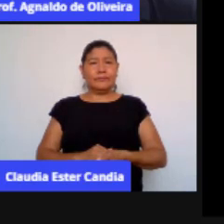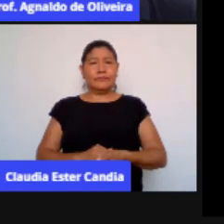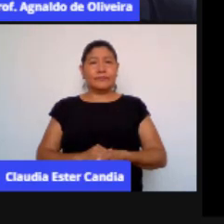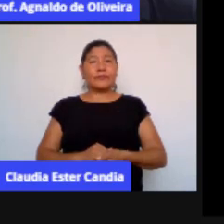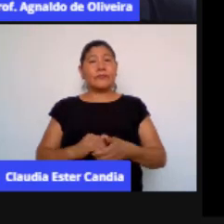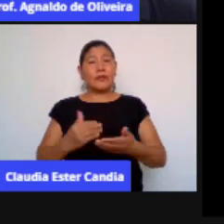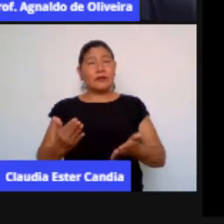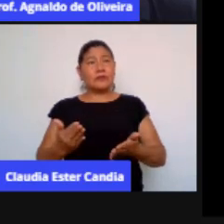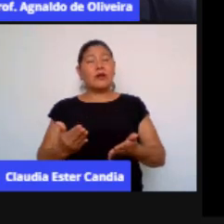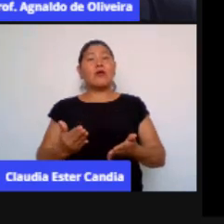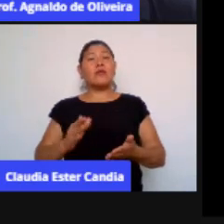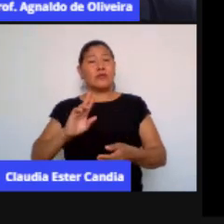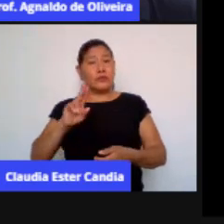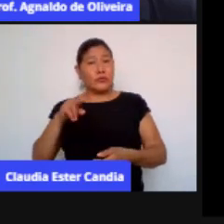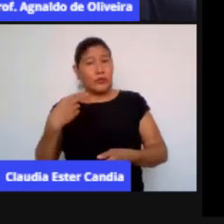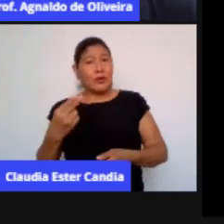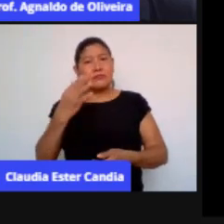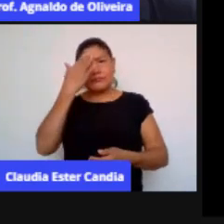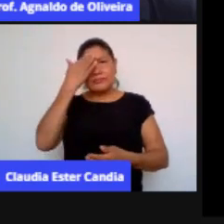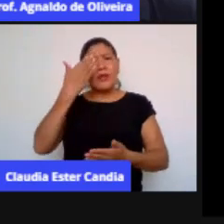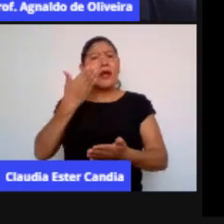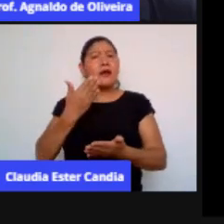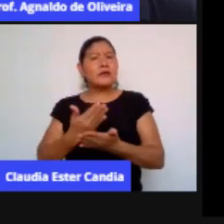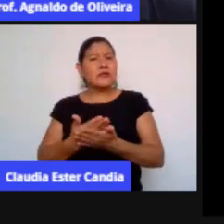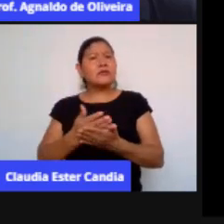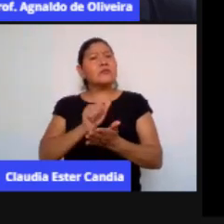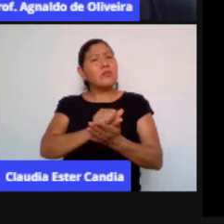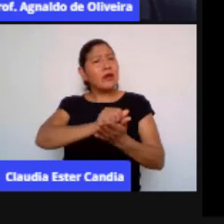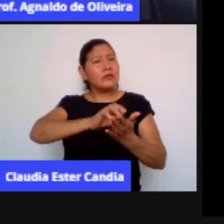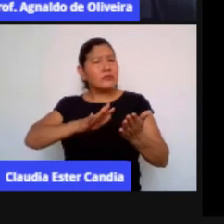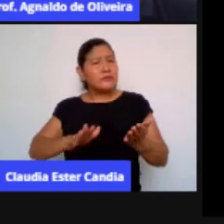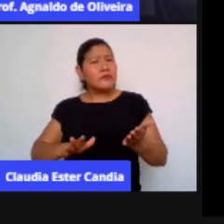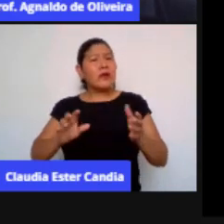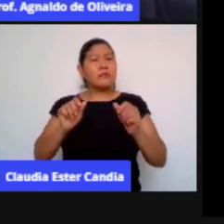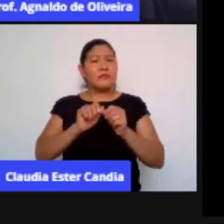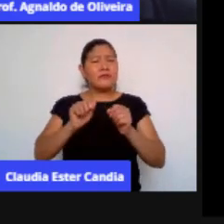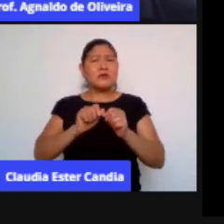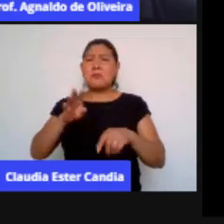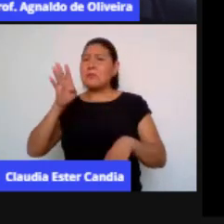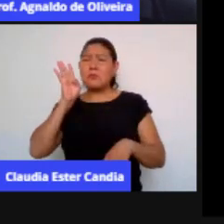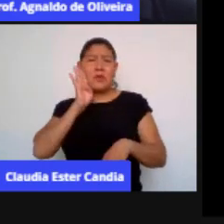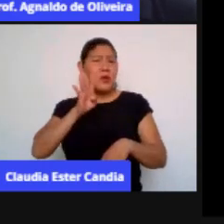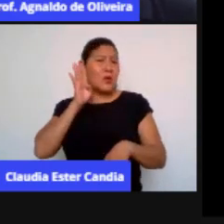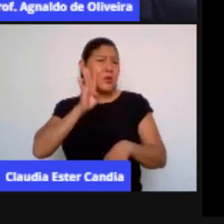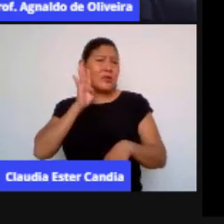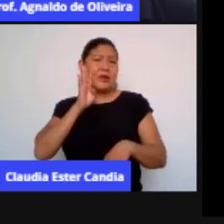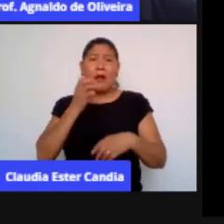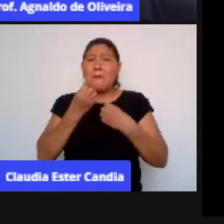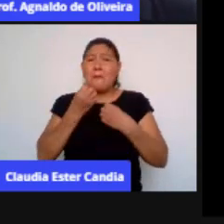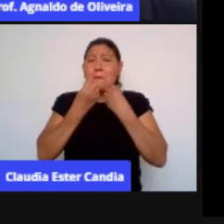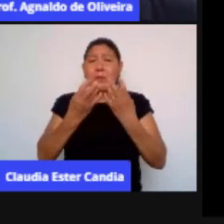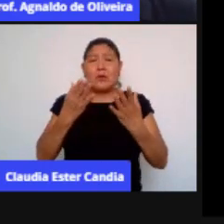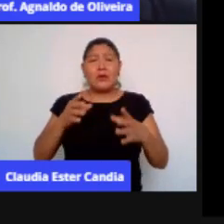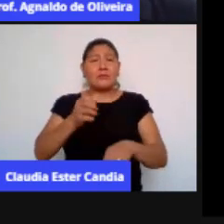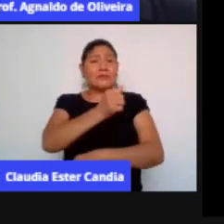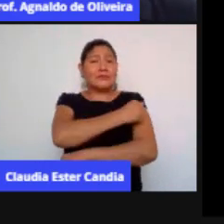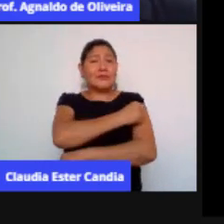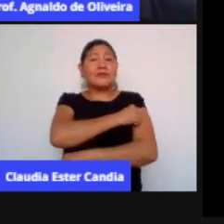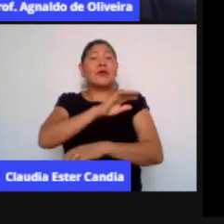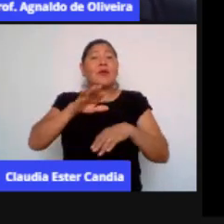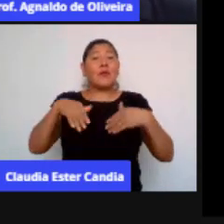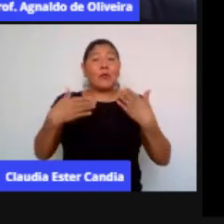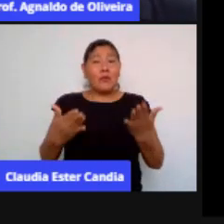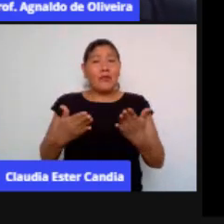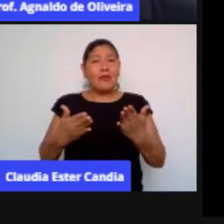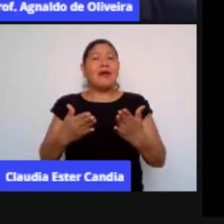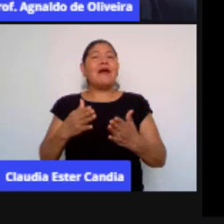Então, nesse sentido, a gente acredita que uma atividade legal de ser realizada, né, que poderia ser realizada, que a gente até realiza na sala de aula, seria essa atividade do